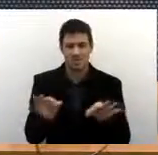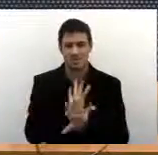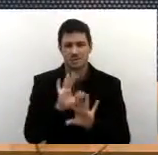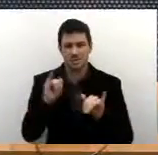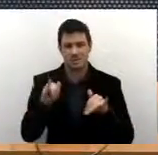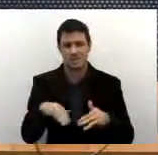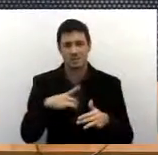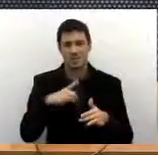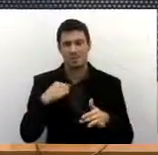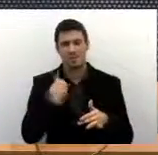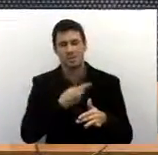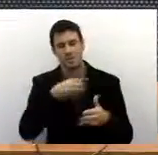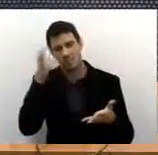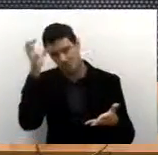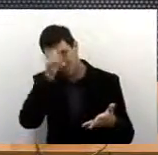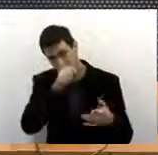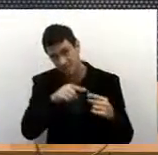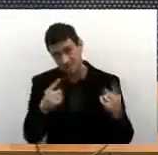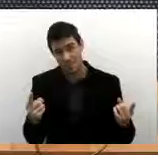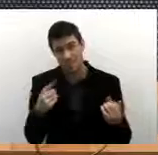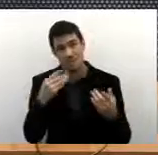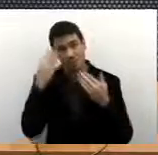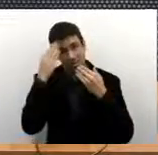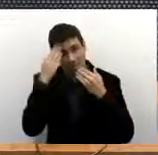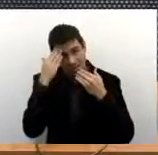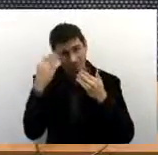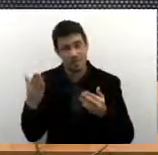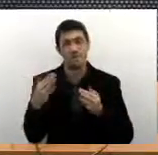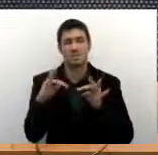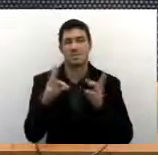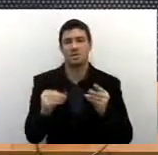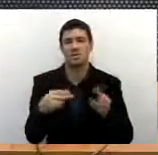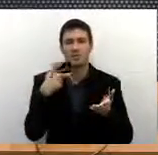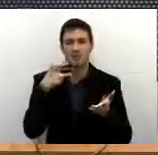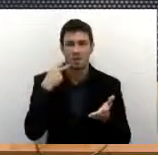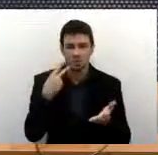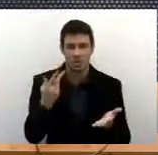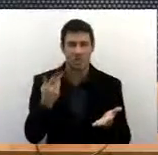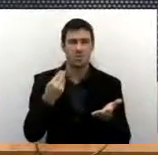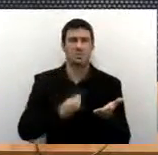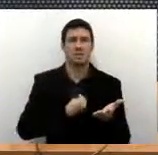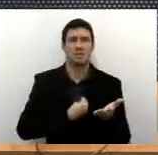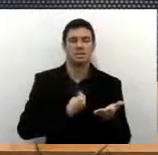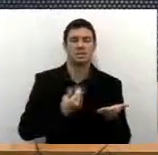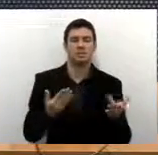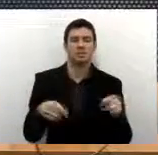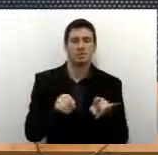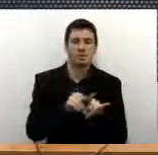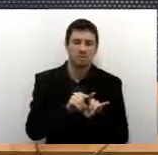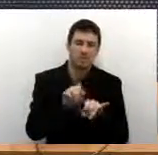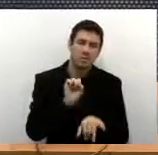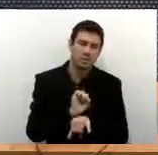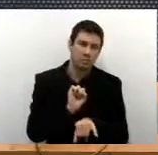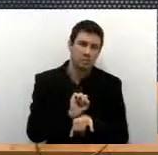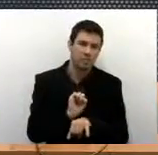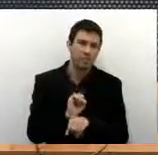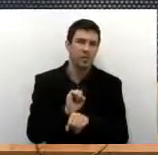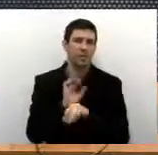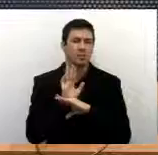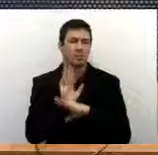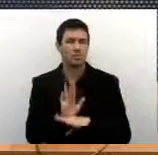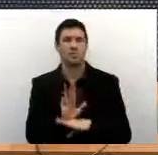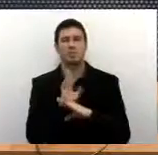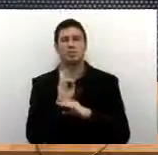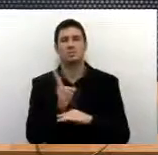acaba atendendo. Mas, de qualquer forma, agradeço a todos os vereadores presentes, né, e espero sempre poder